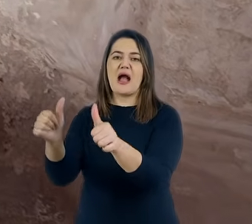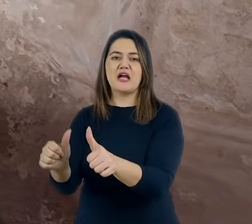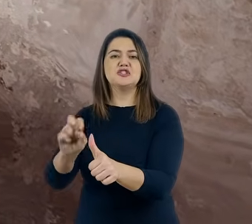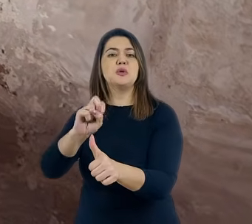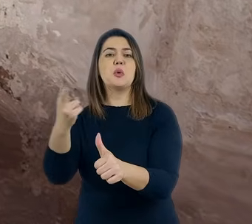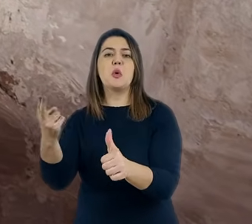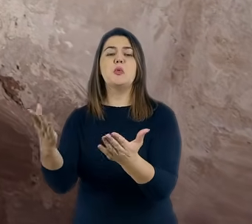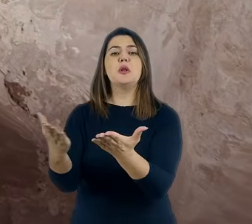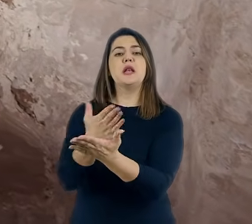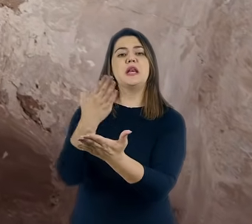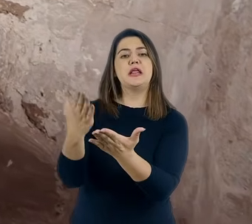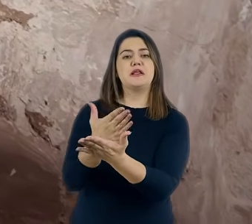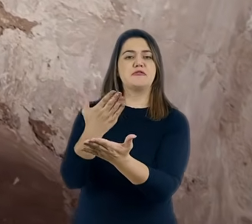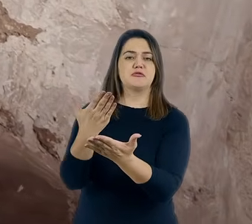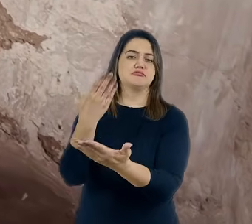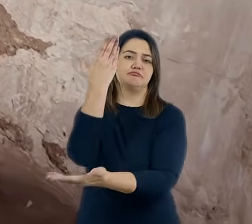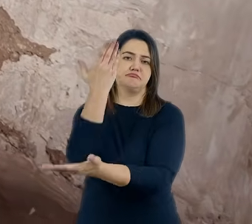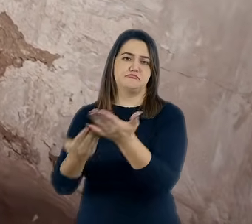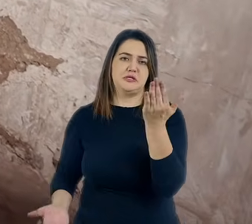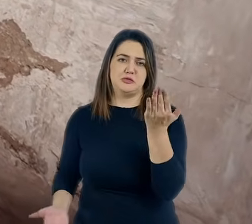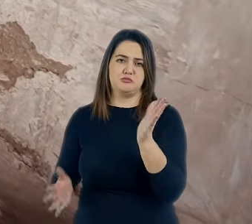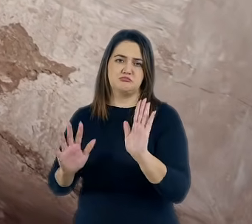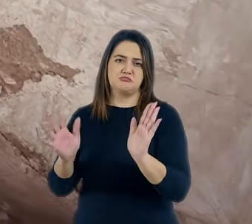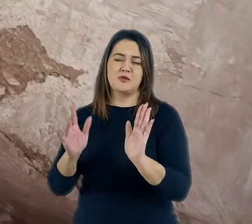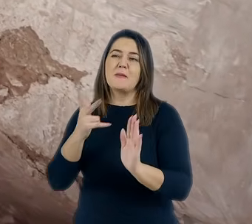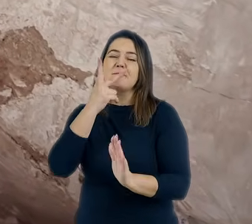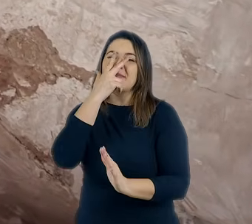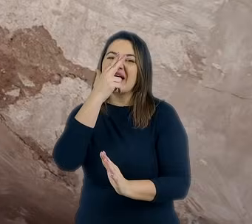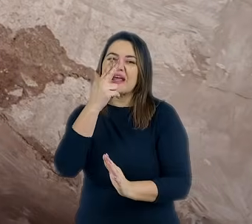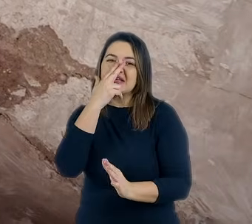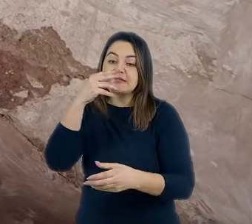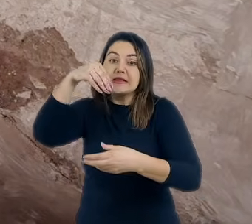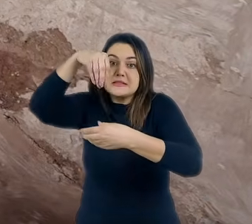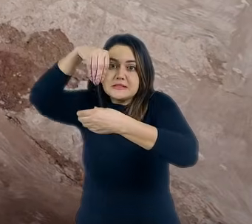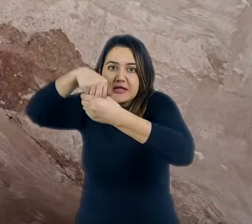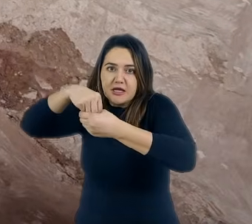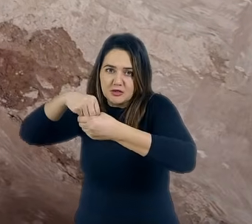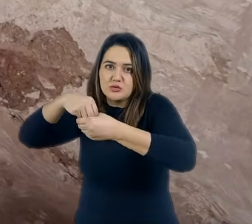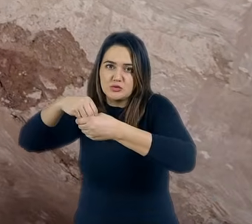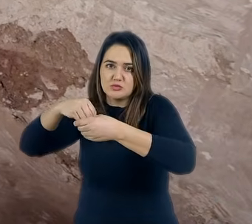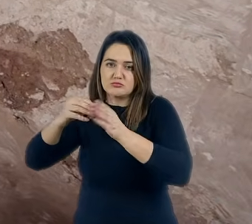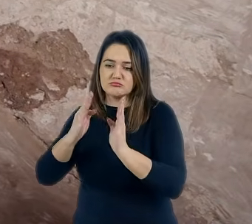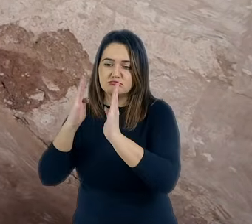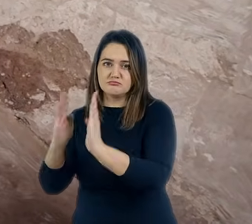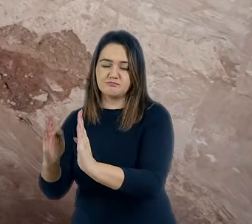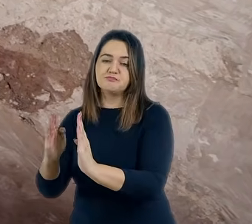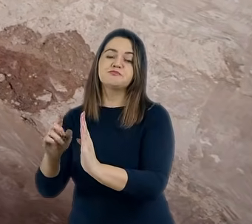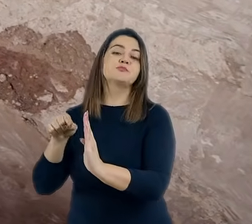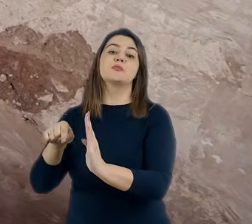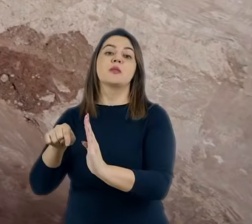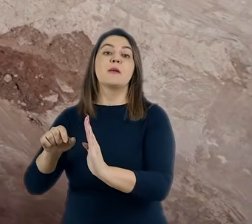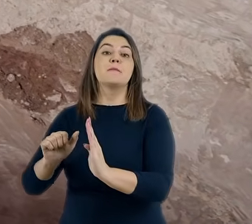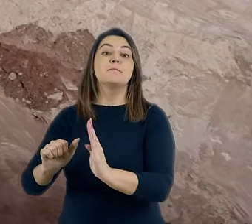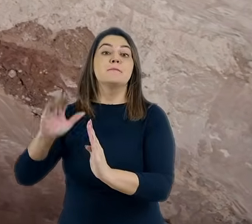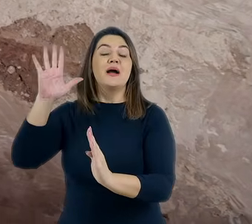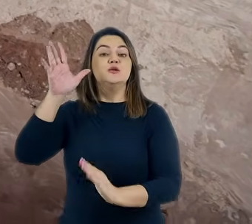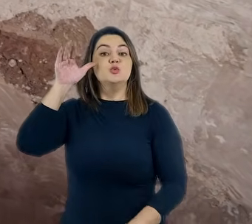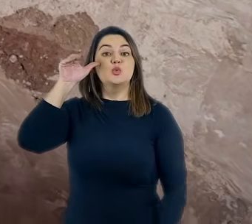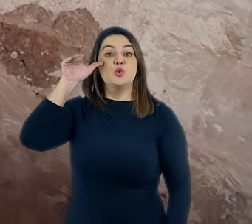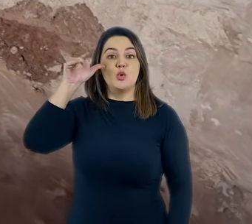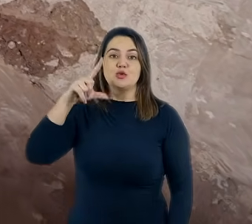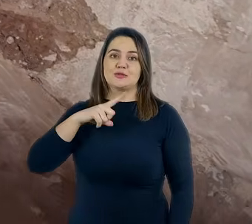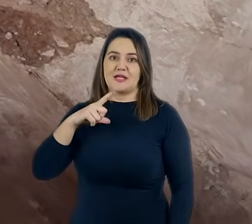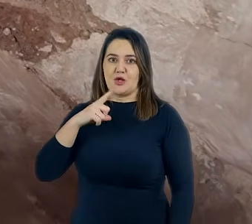quem sabe algum livro sagrado que hoje se perdeu. Sabe, como se fosse um lugar interno dentro do santuário. Agora,